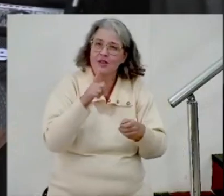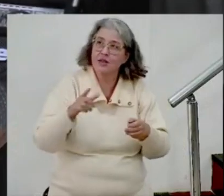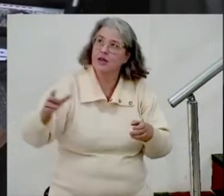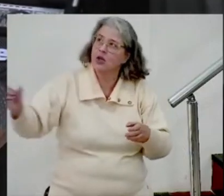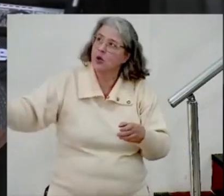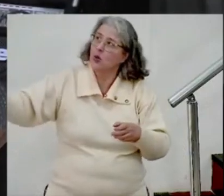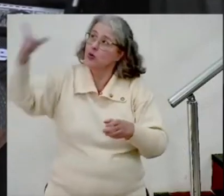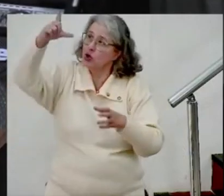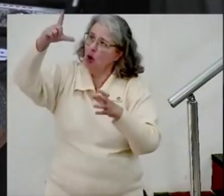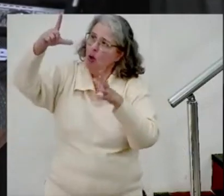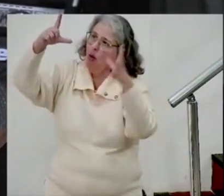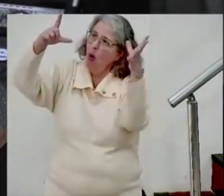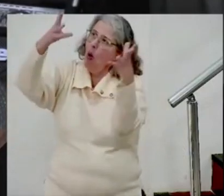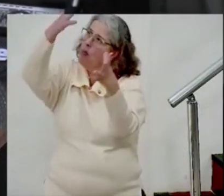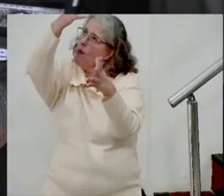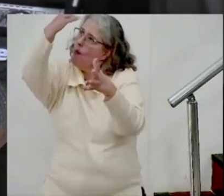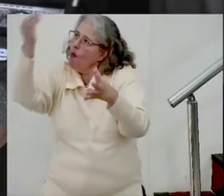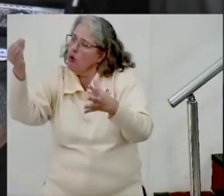sol vai ficar